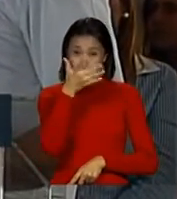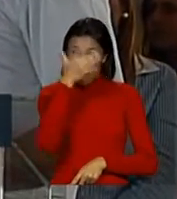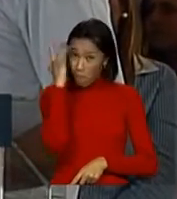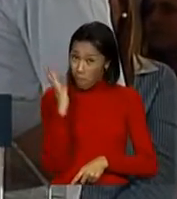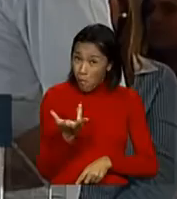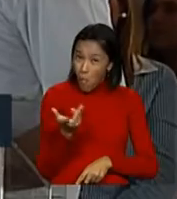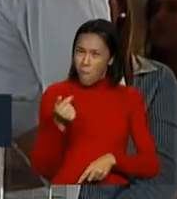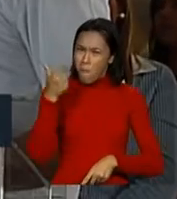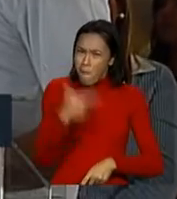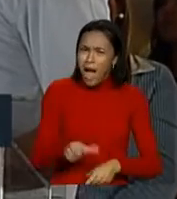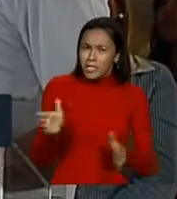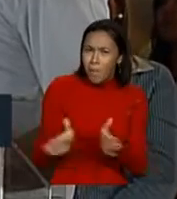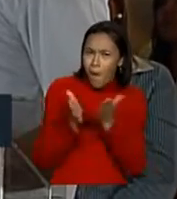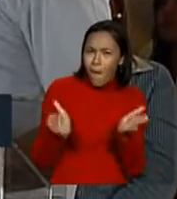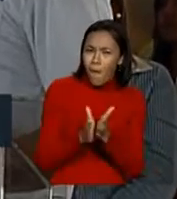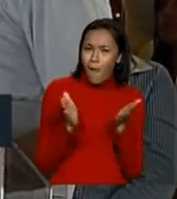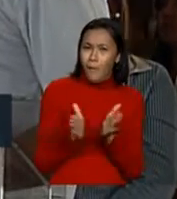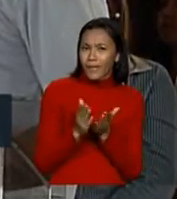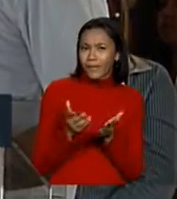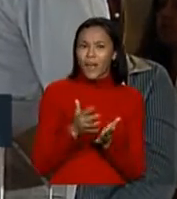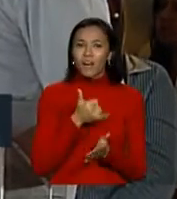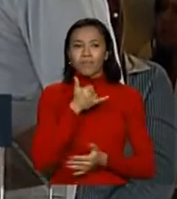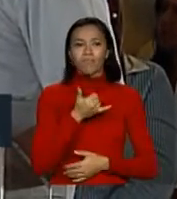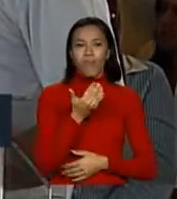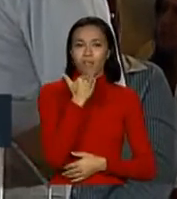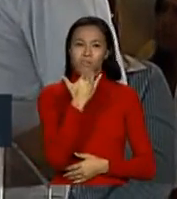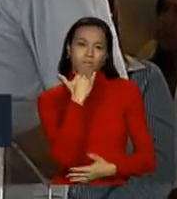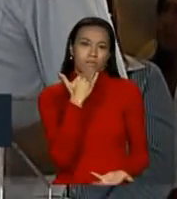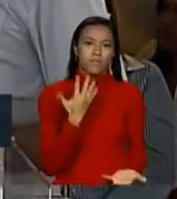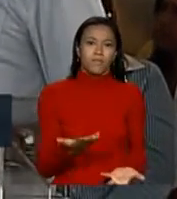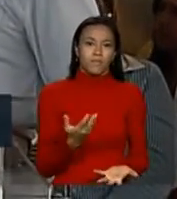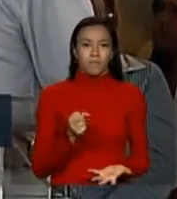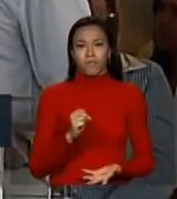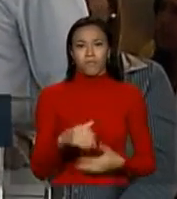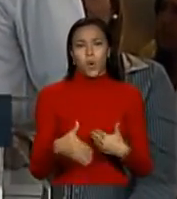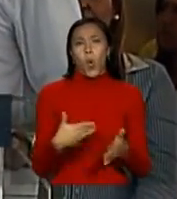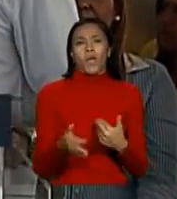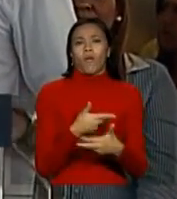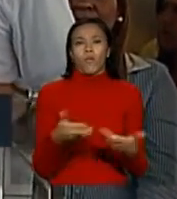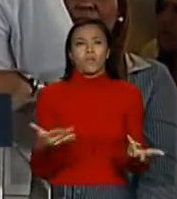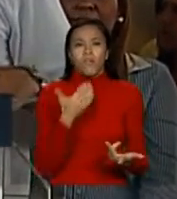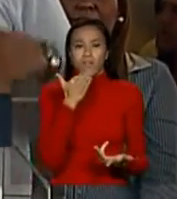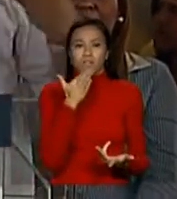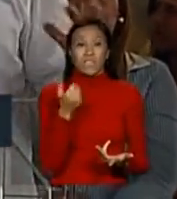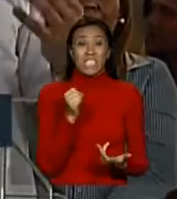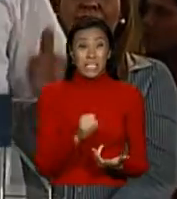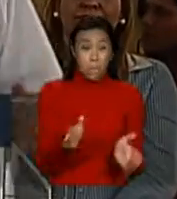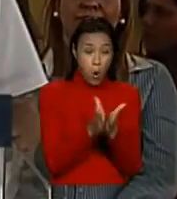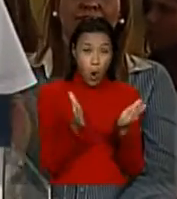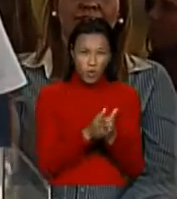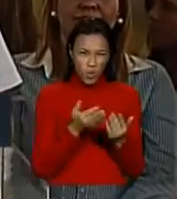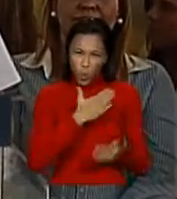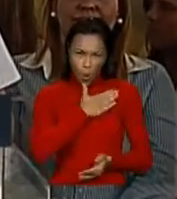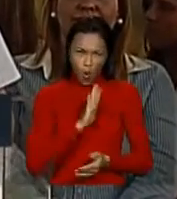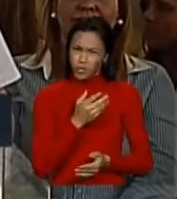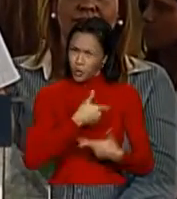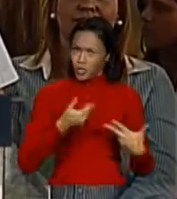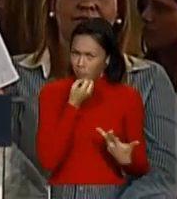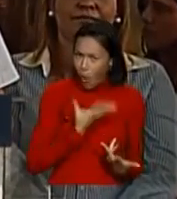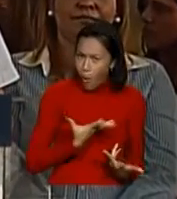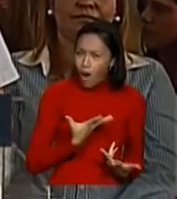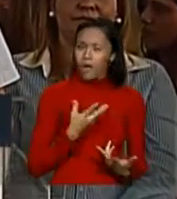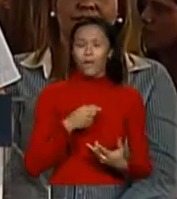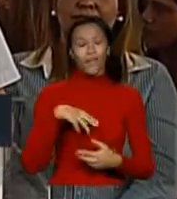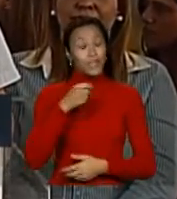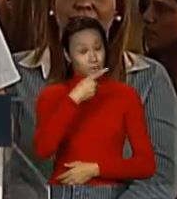pobre podia ser alguma coisa improvisada podia ser um arremedo como se pobre não gostasse de coisa boa e o